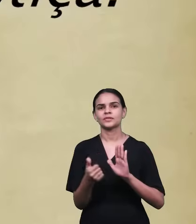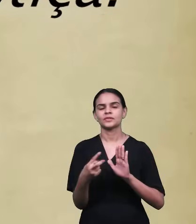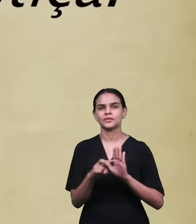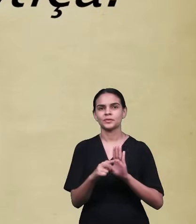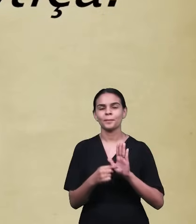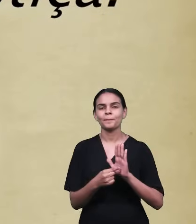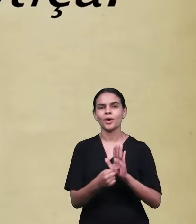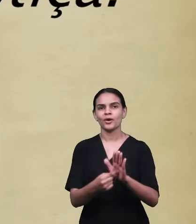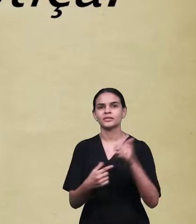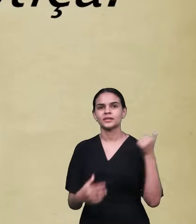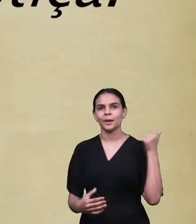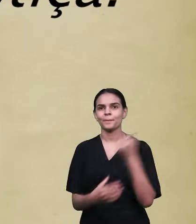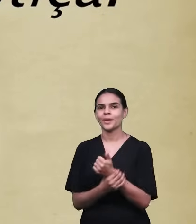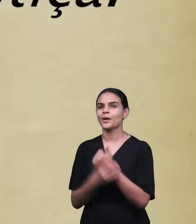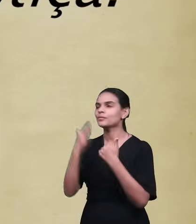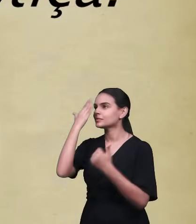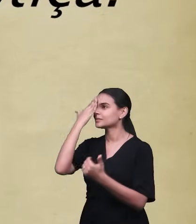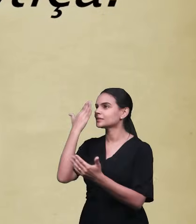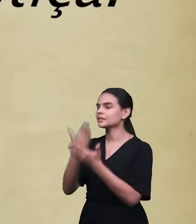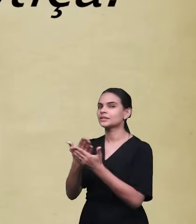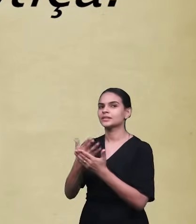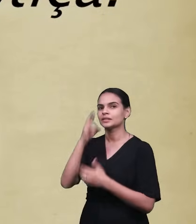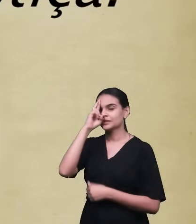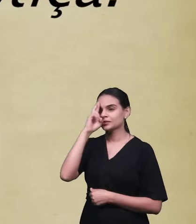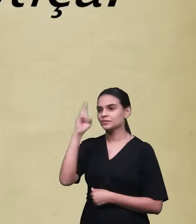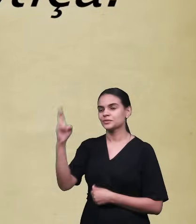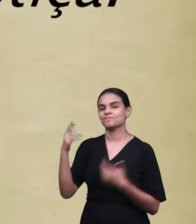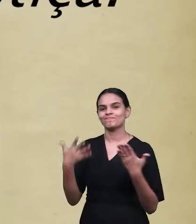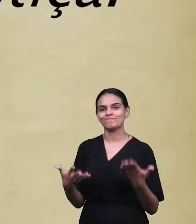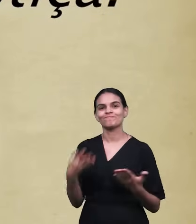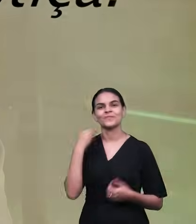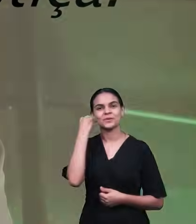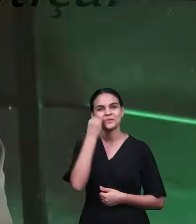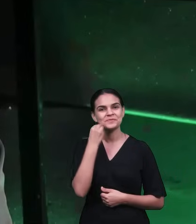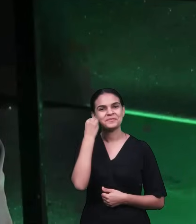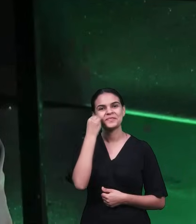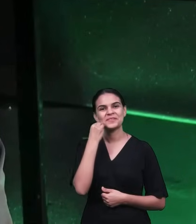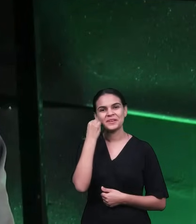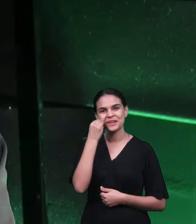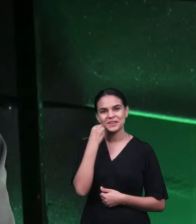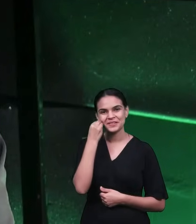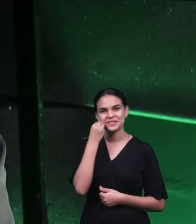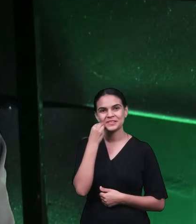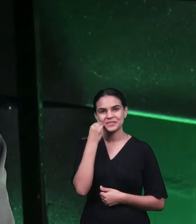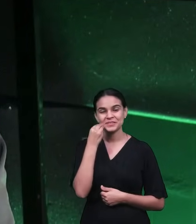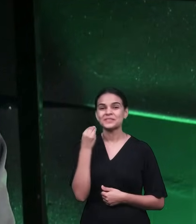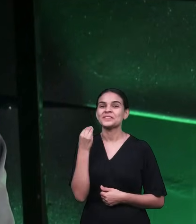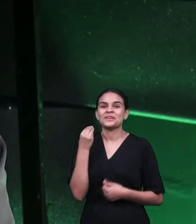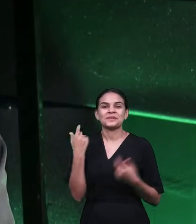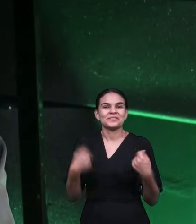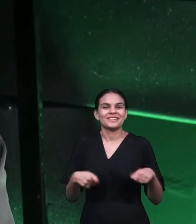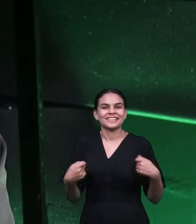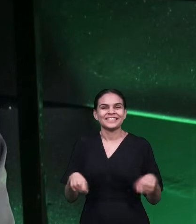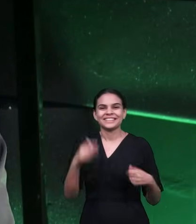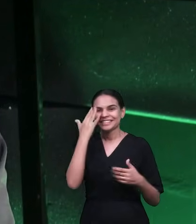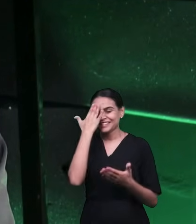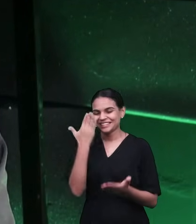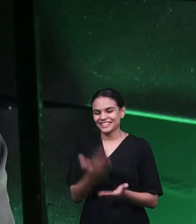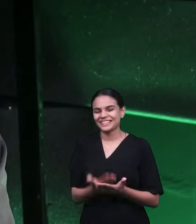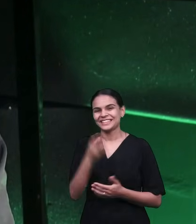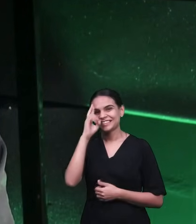ele no Senhor. Então essa é a grande experiência, aquilo que Deus ele tem para cada um de nós, para a sua vida. Creia no Senhor. Tenha